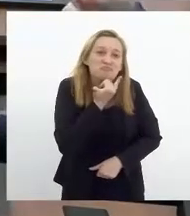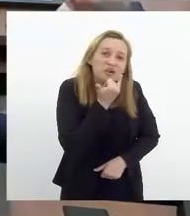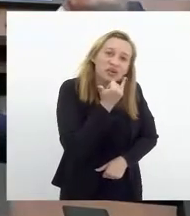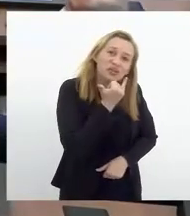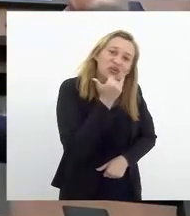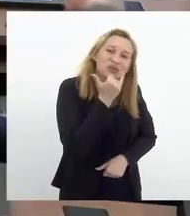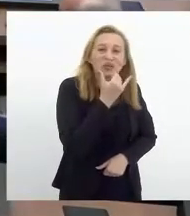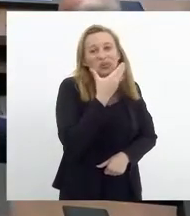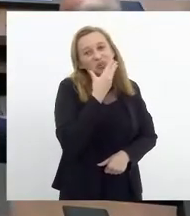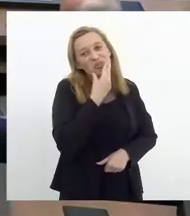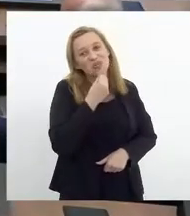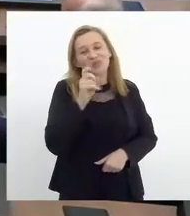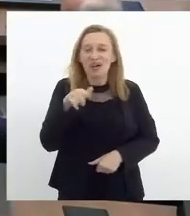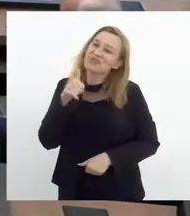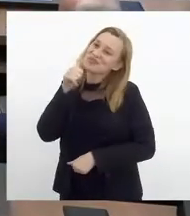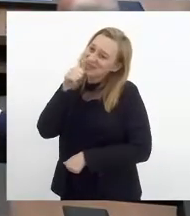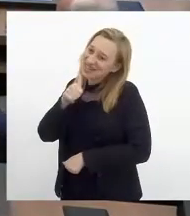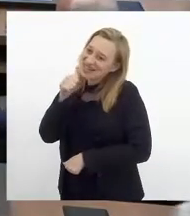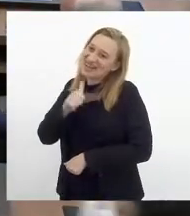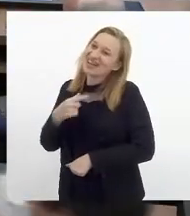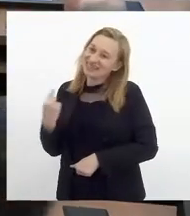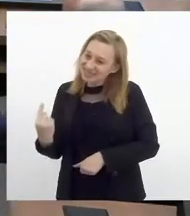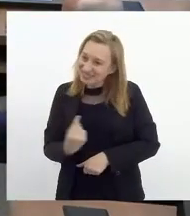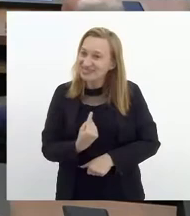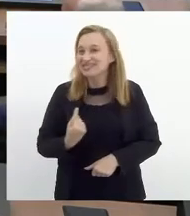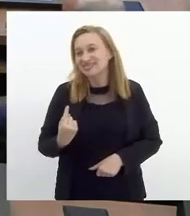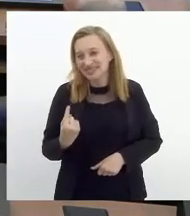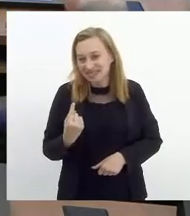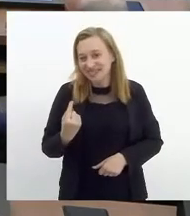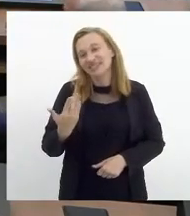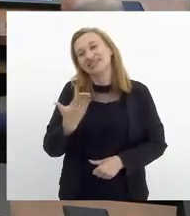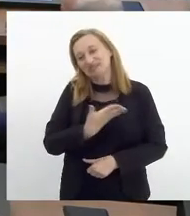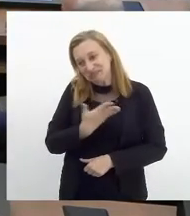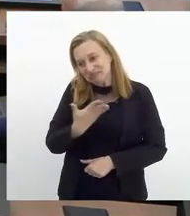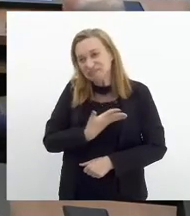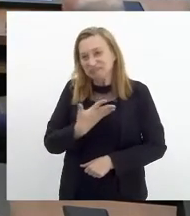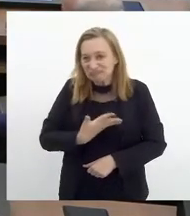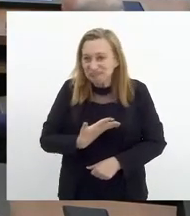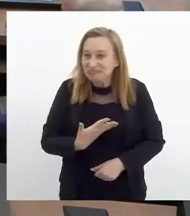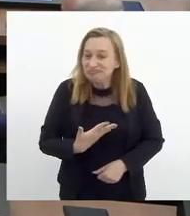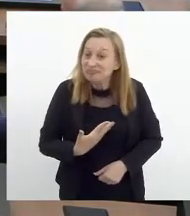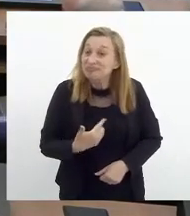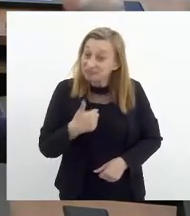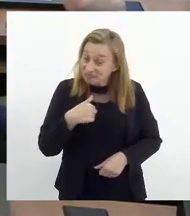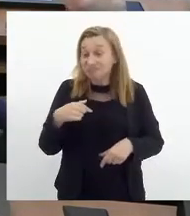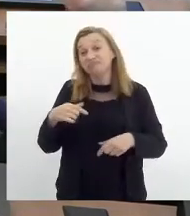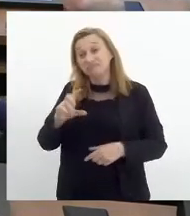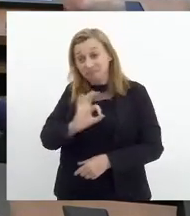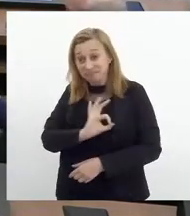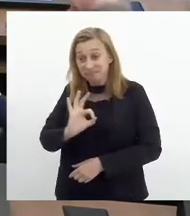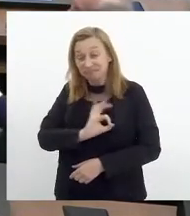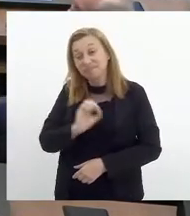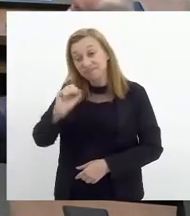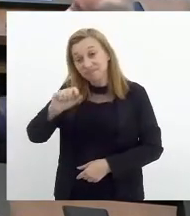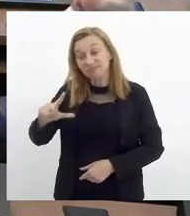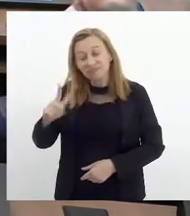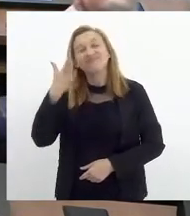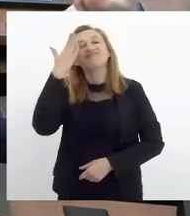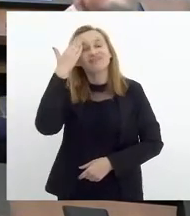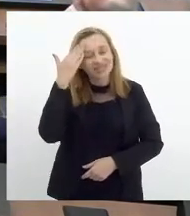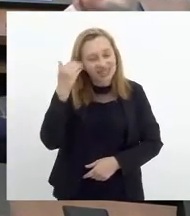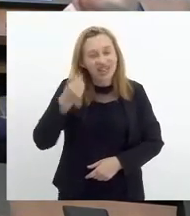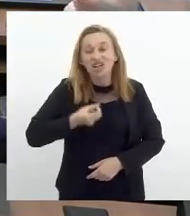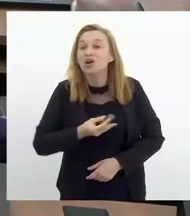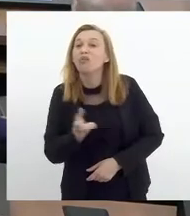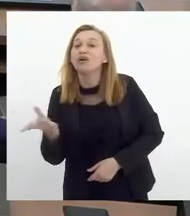homens, é feita pelas nossas mulheres, pelas nossas companheiras. Eu vim da Polícia Civil e sei o quanto